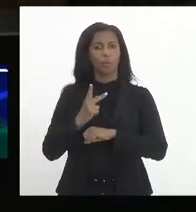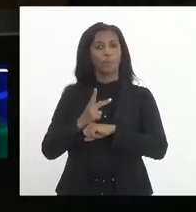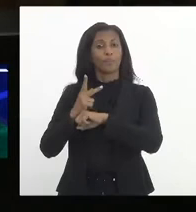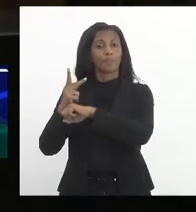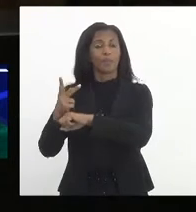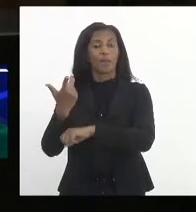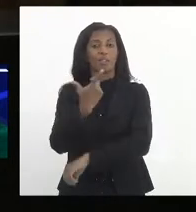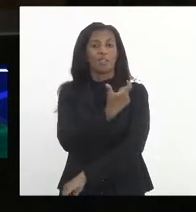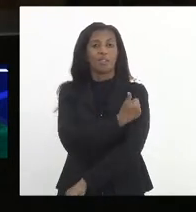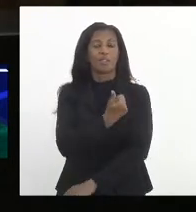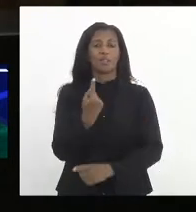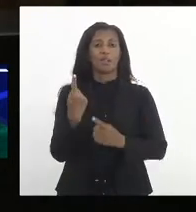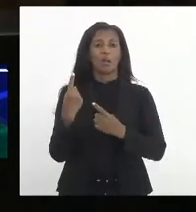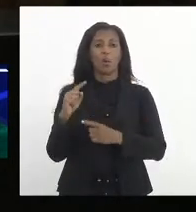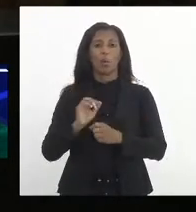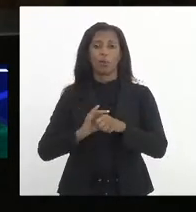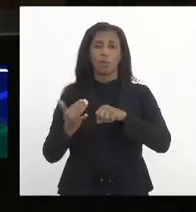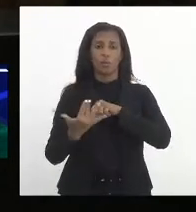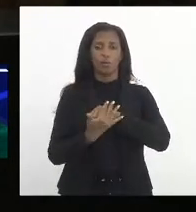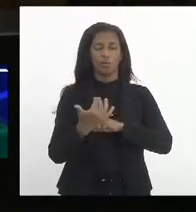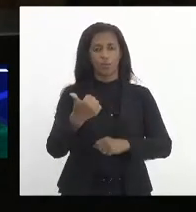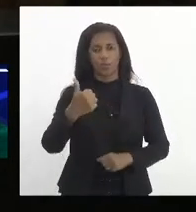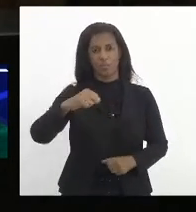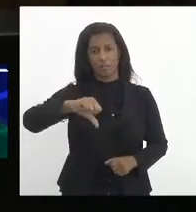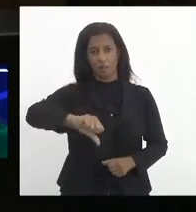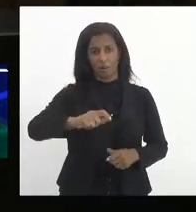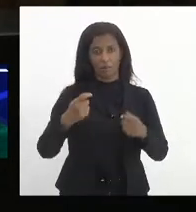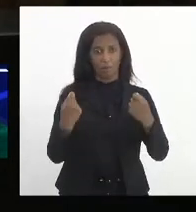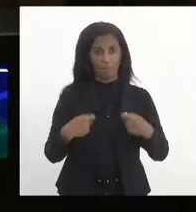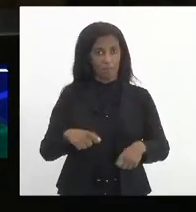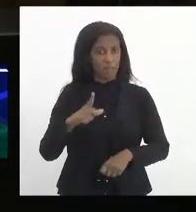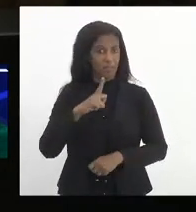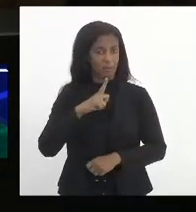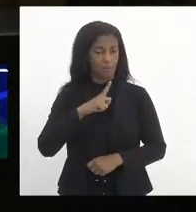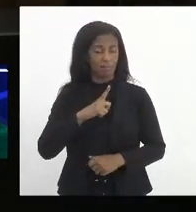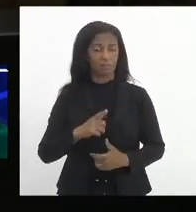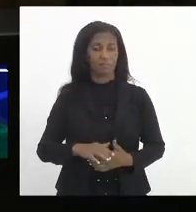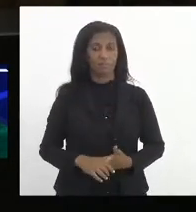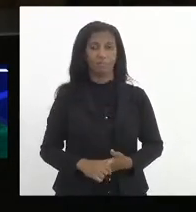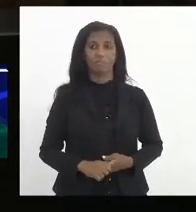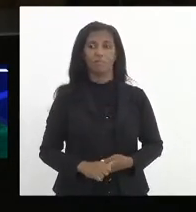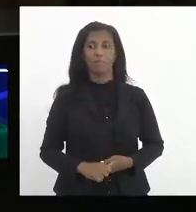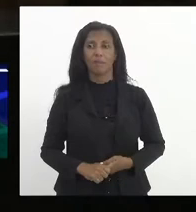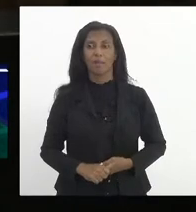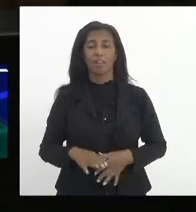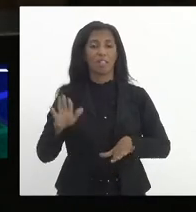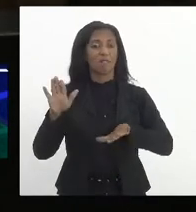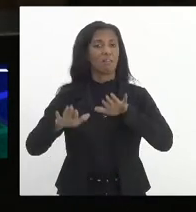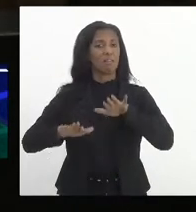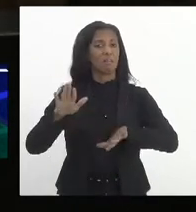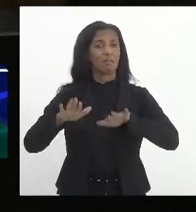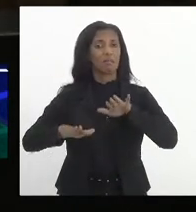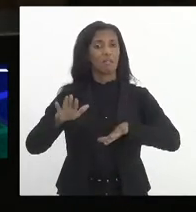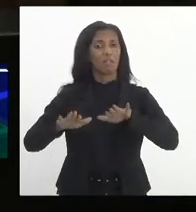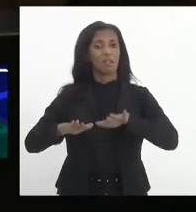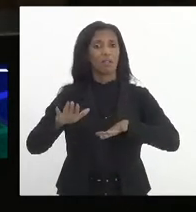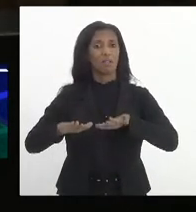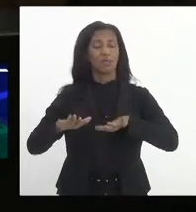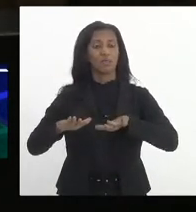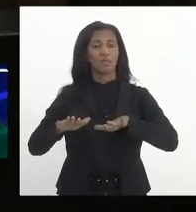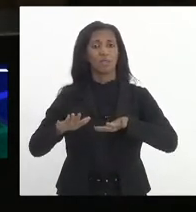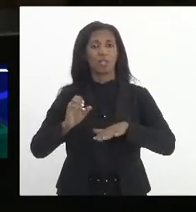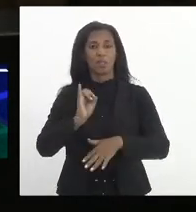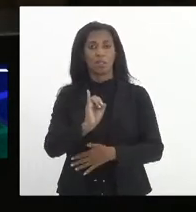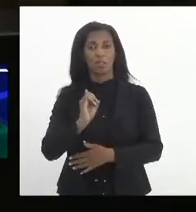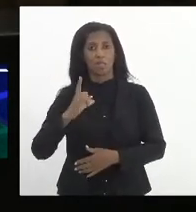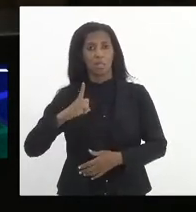vacina contra covid-19 devem receber lá independente da presença